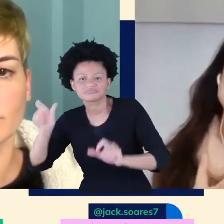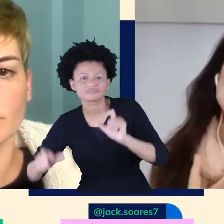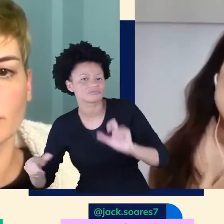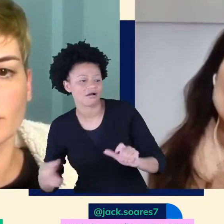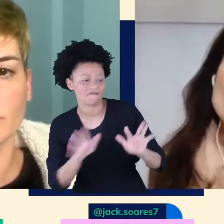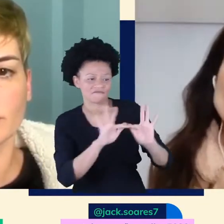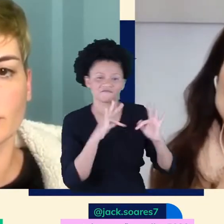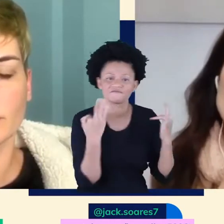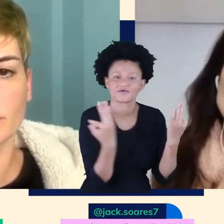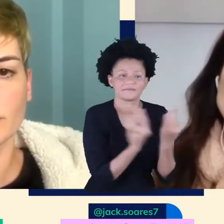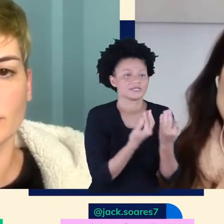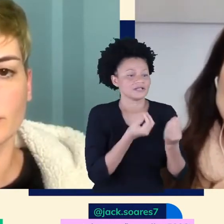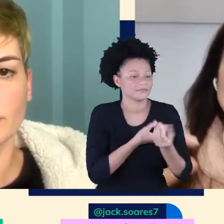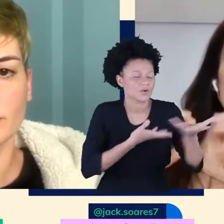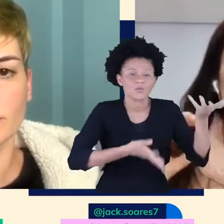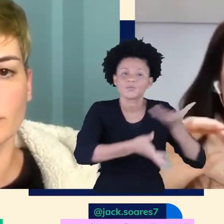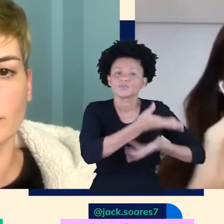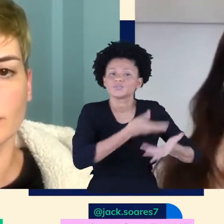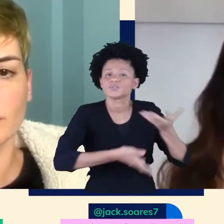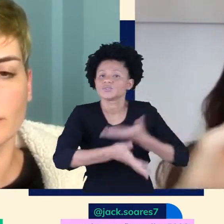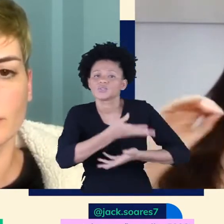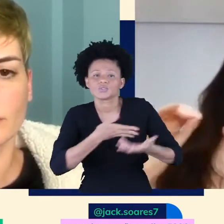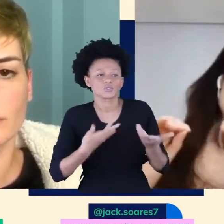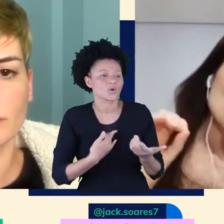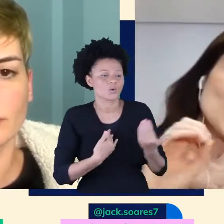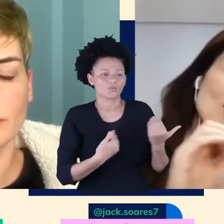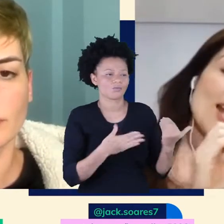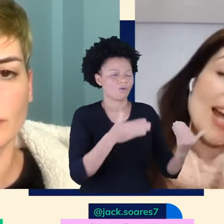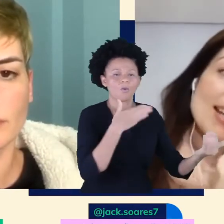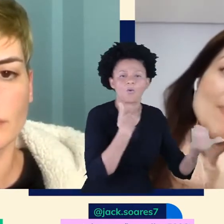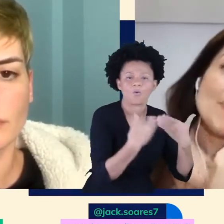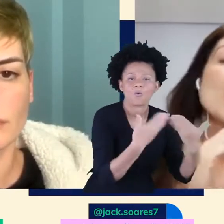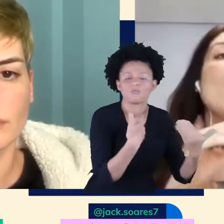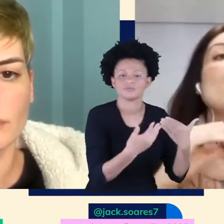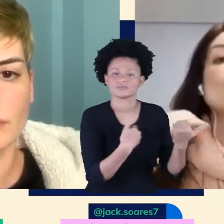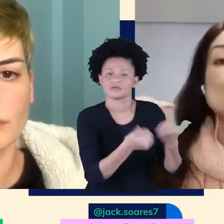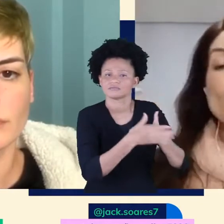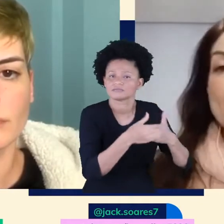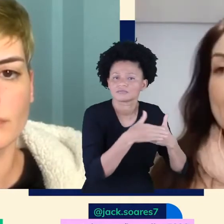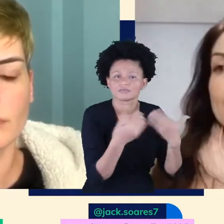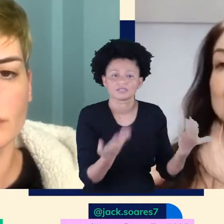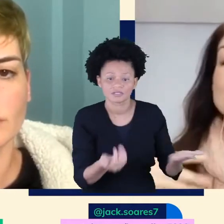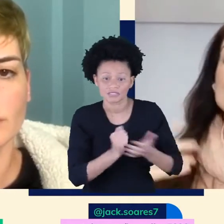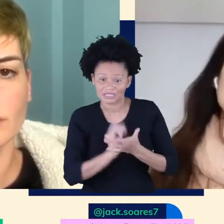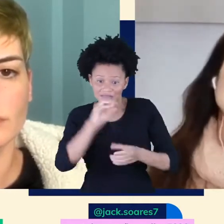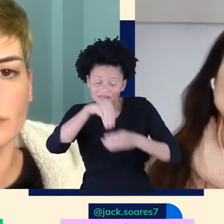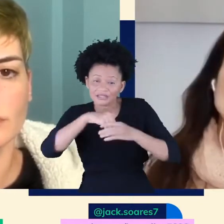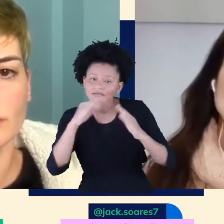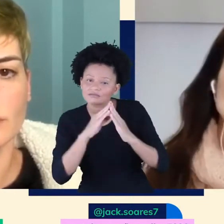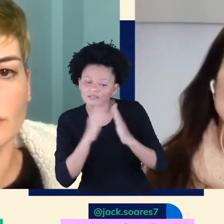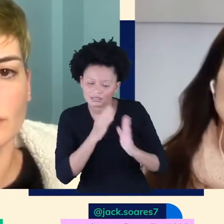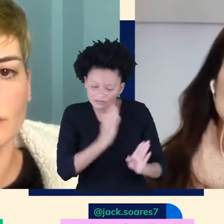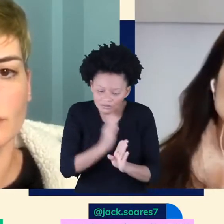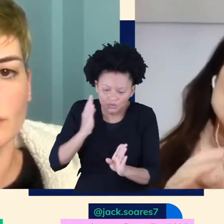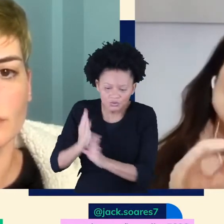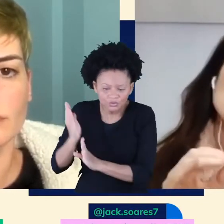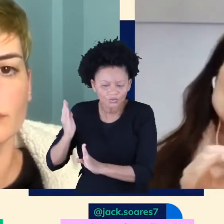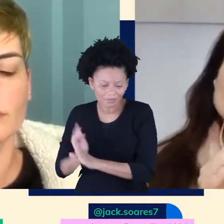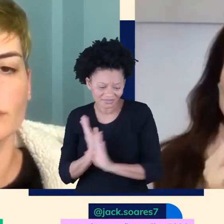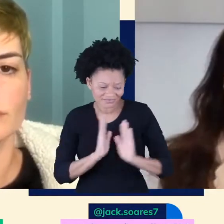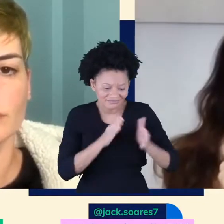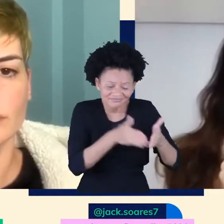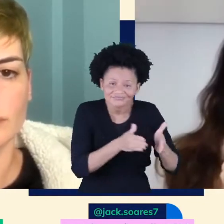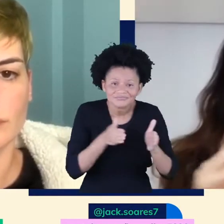maneira como eu troco esses afetos. E aí a criança, em cada faixa etária, as descobertas, as expressões da sexualidade vão ser